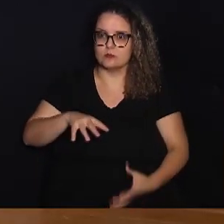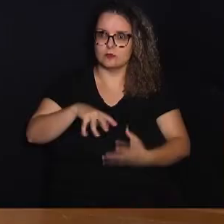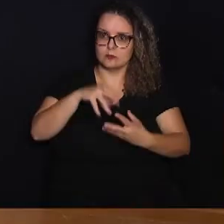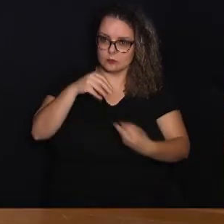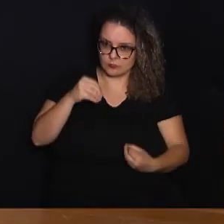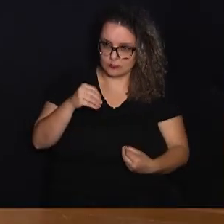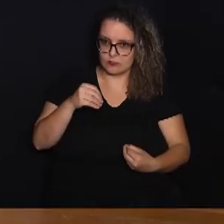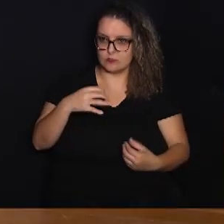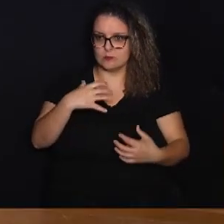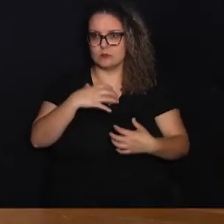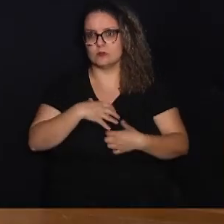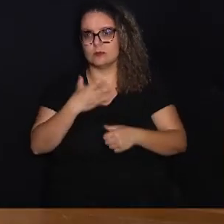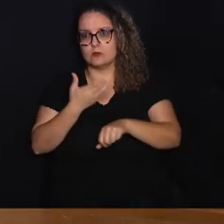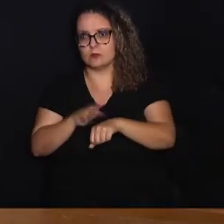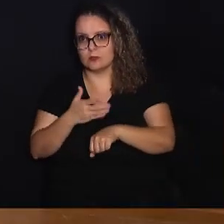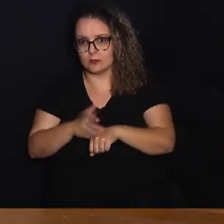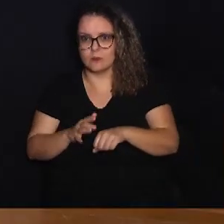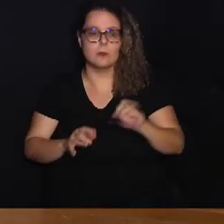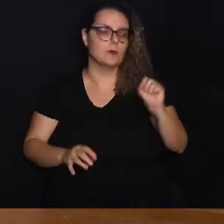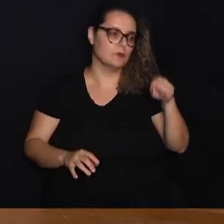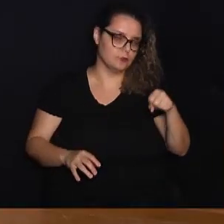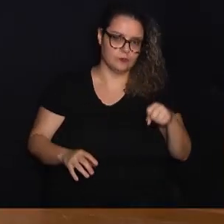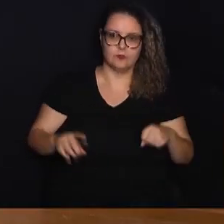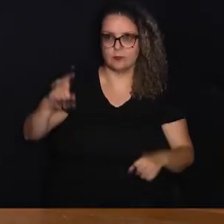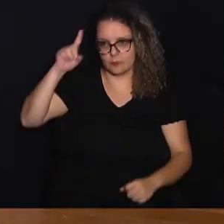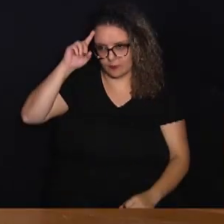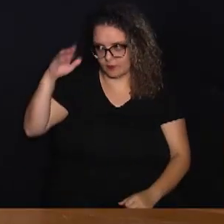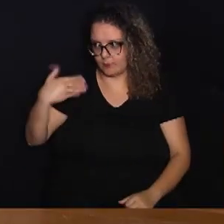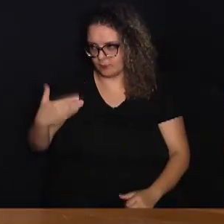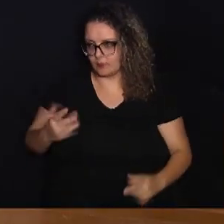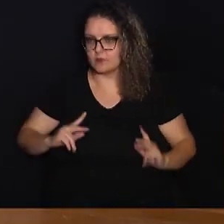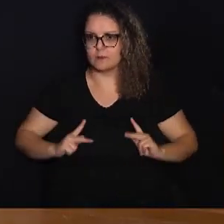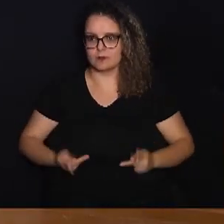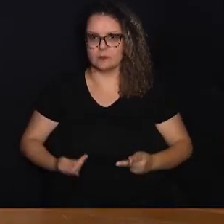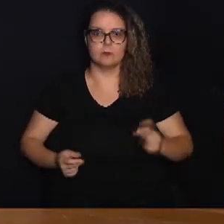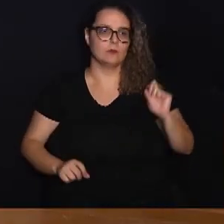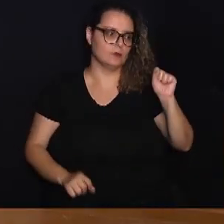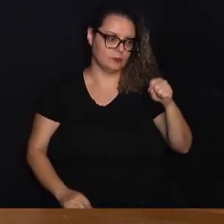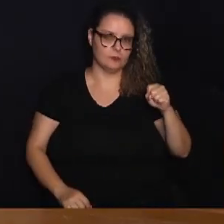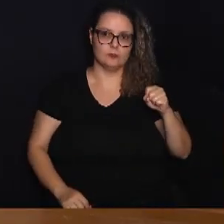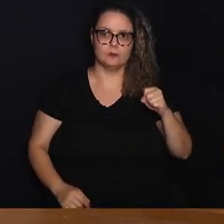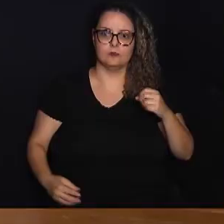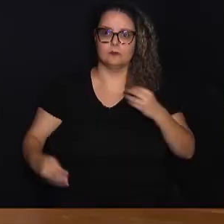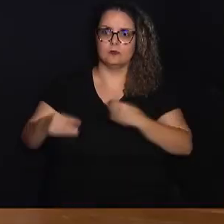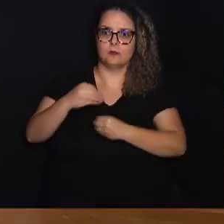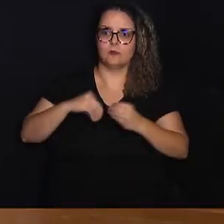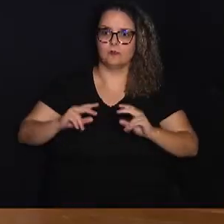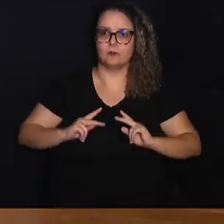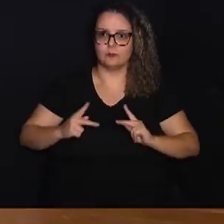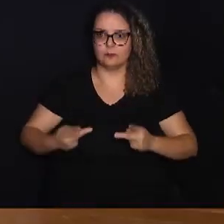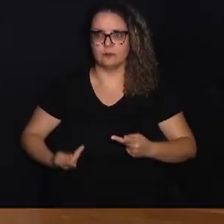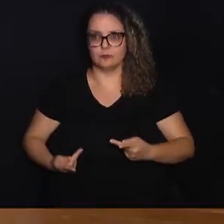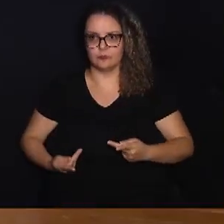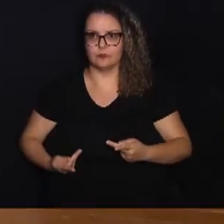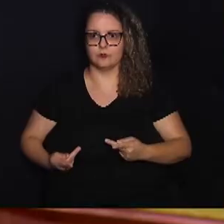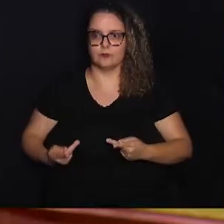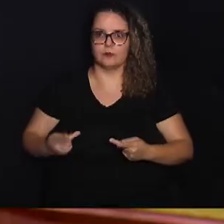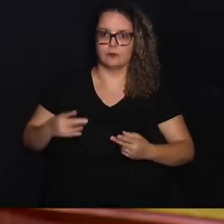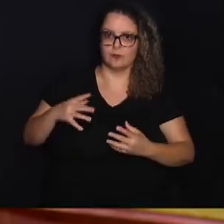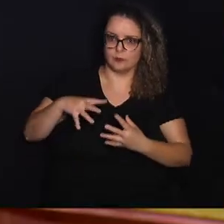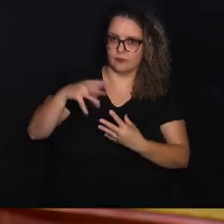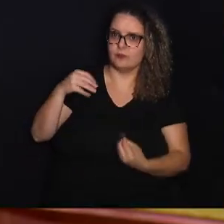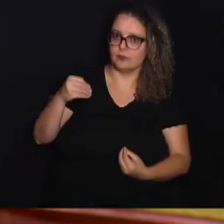mas de uma forma prática, na vivência humana. Sim. E aí acaba integrando homem e espírito, mais ou